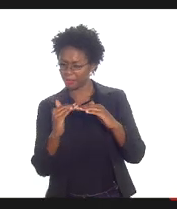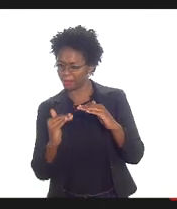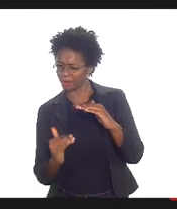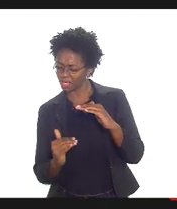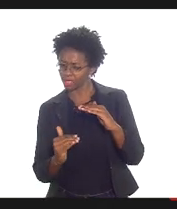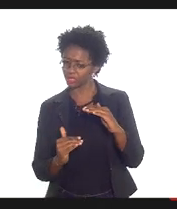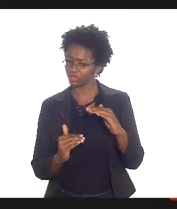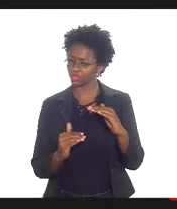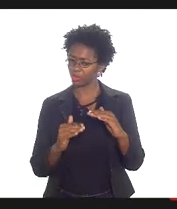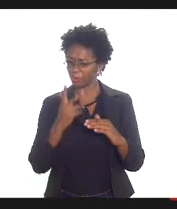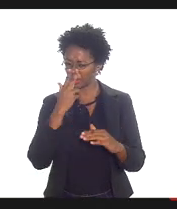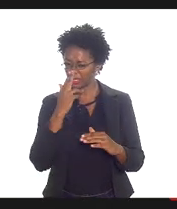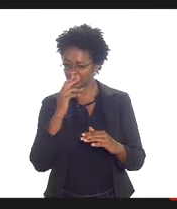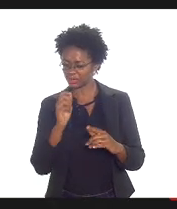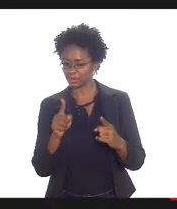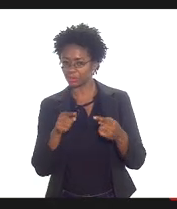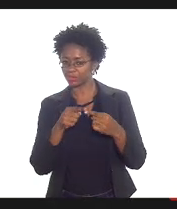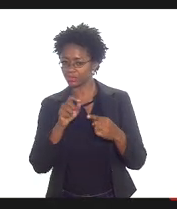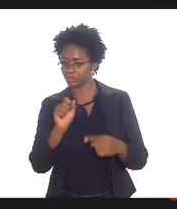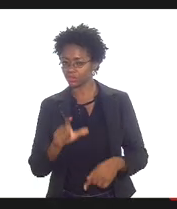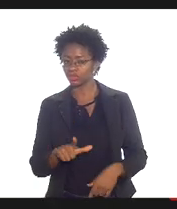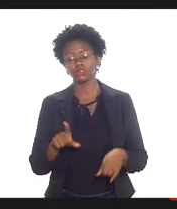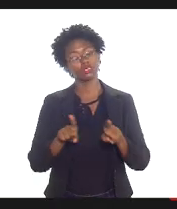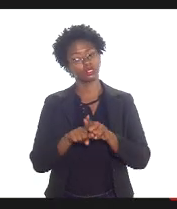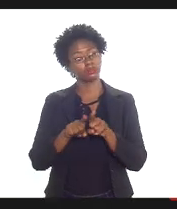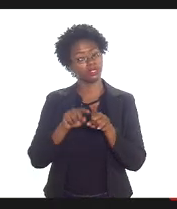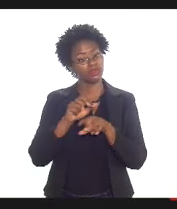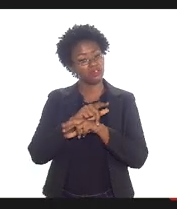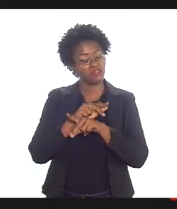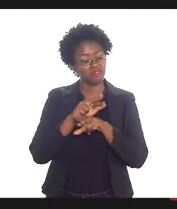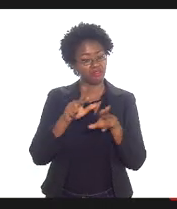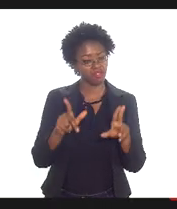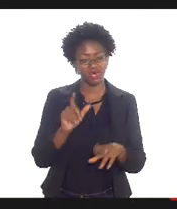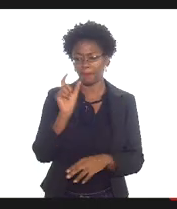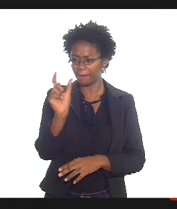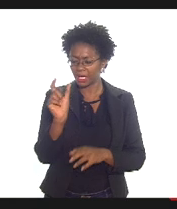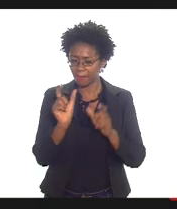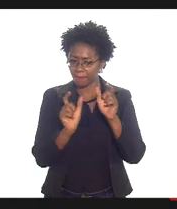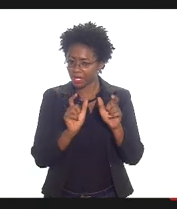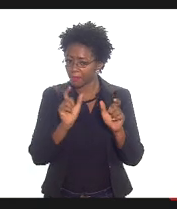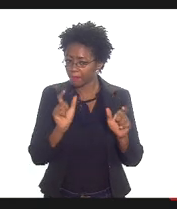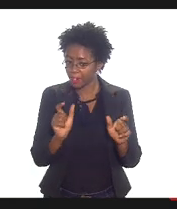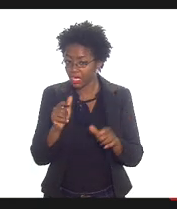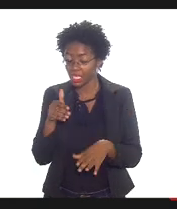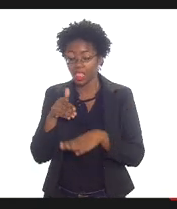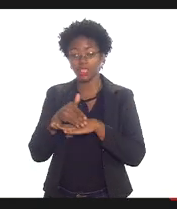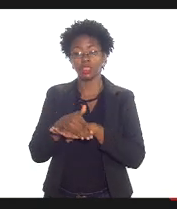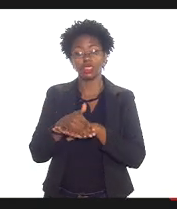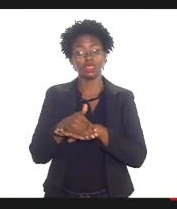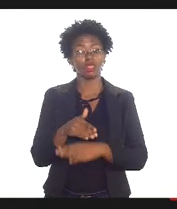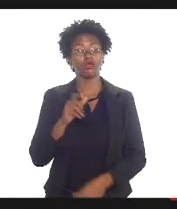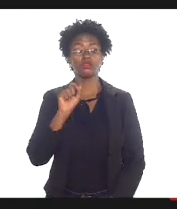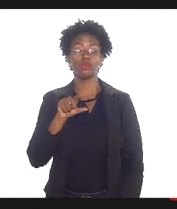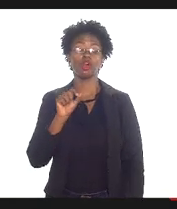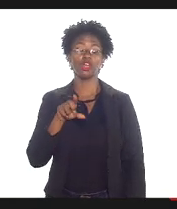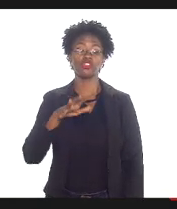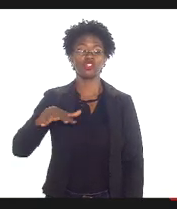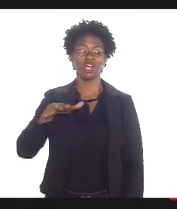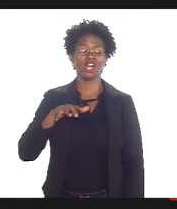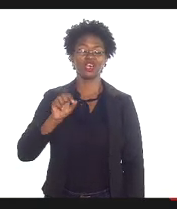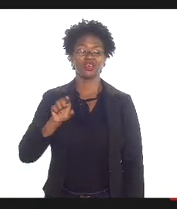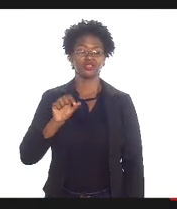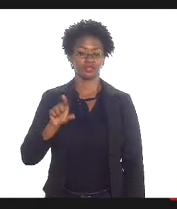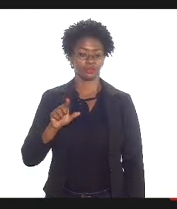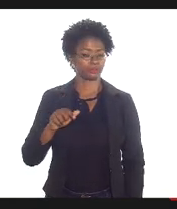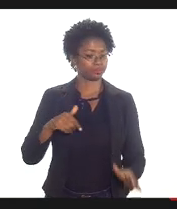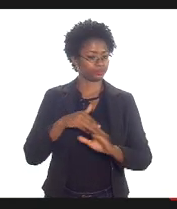de sul, ele também tem uma série de pedaços dele na área azul. Né? Tudo que transcende